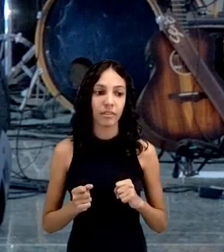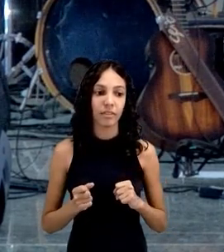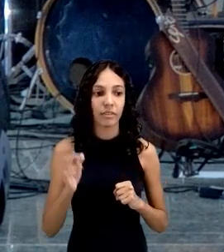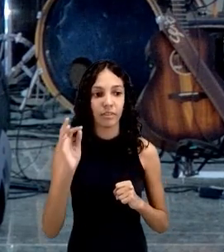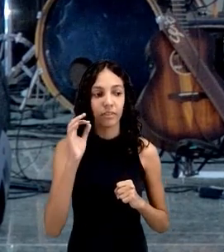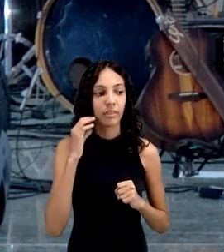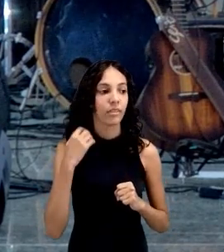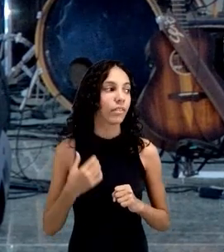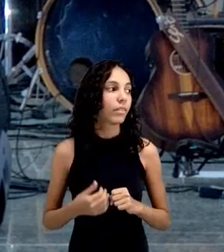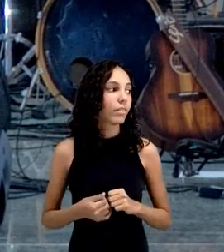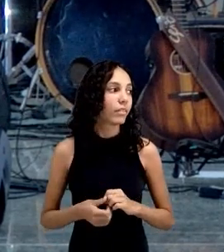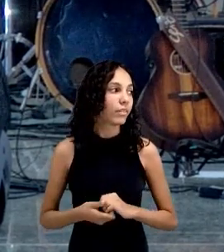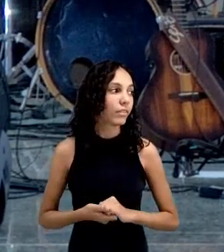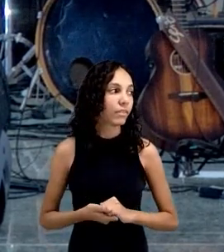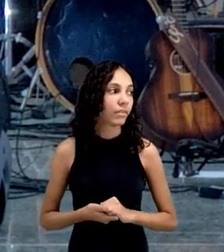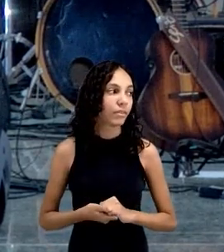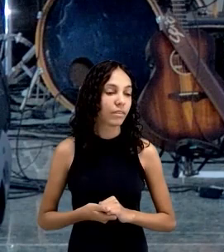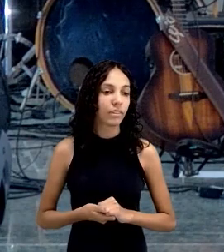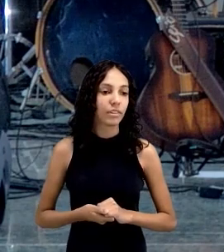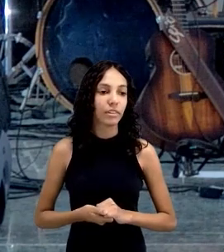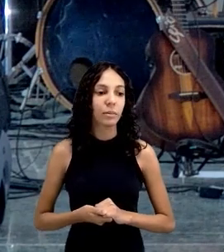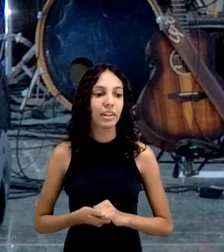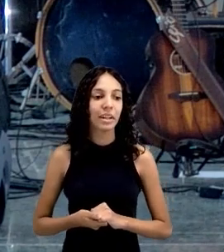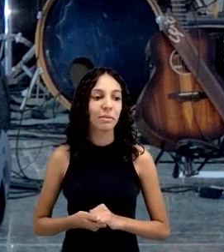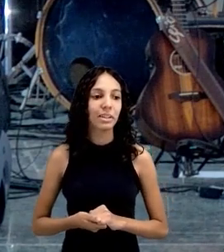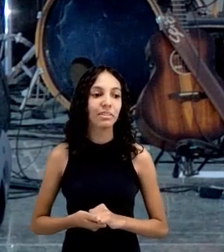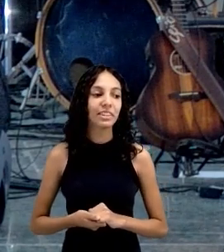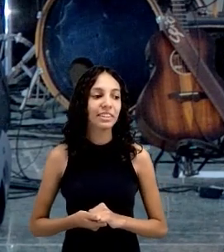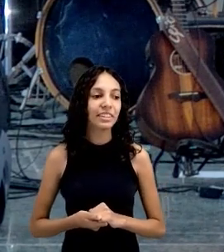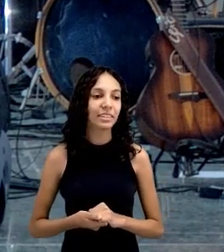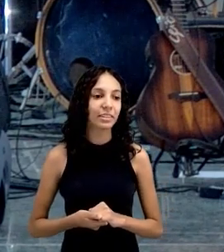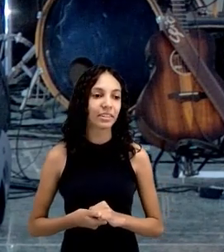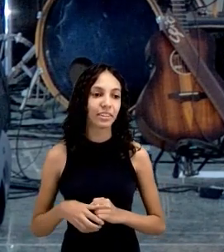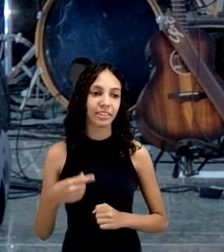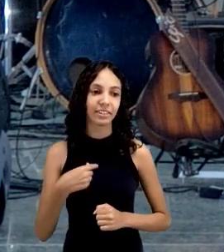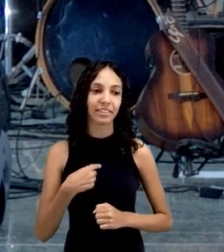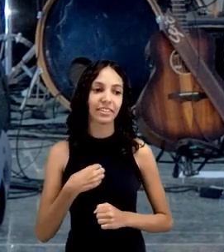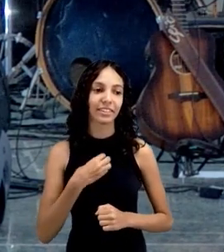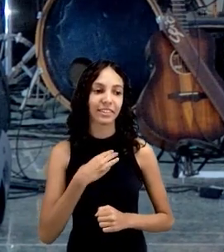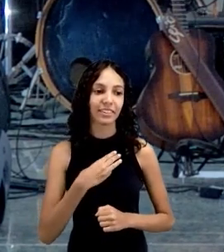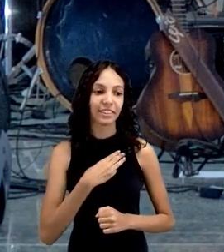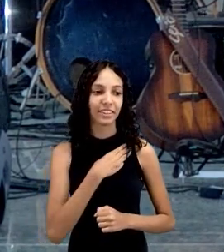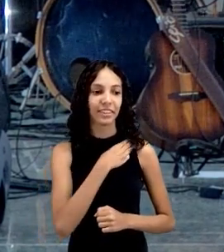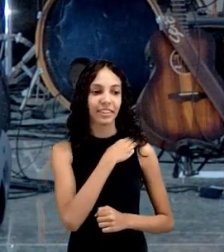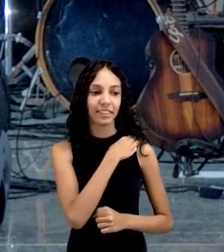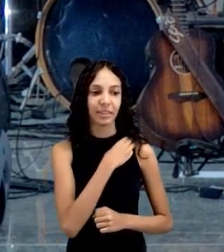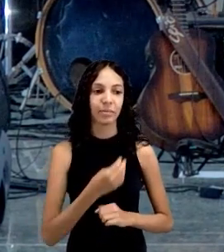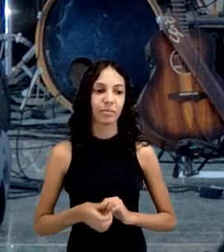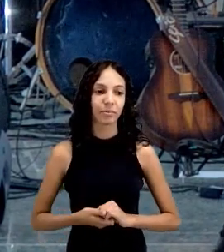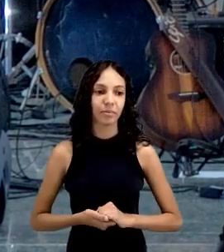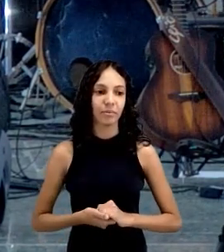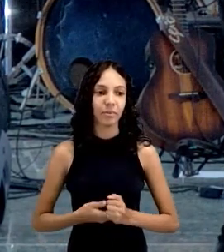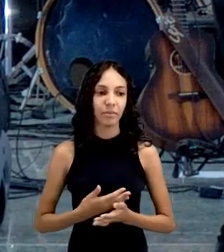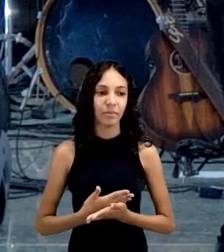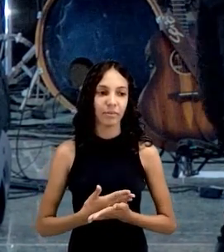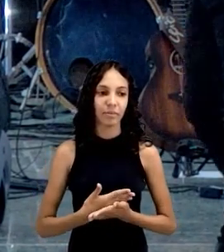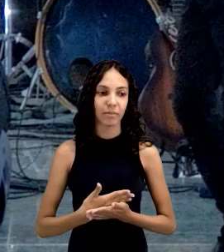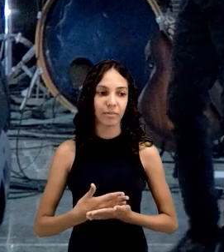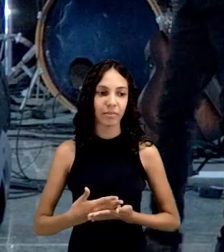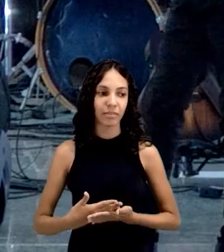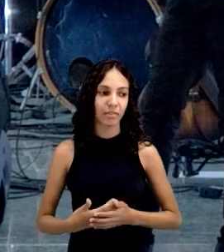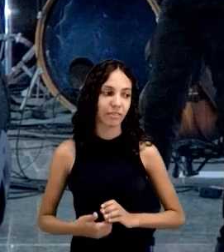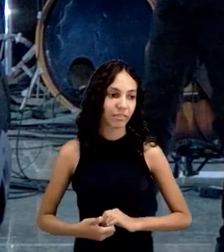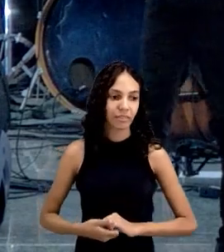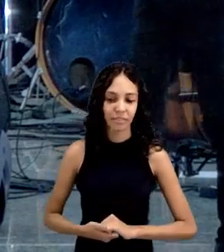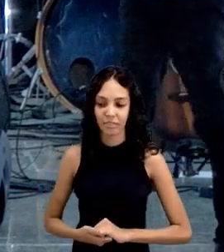missional. E aí a gente usou uma estratégia para abordar esse tema. A gente começou sexta-feira mostrando que para a gente poder discutir,